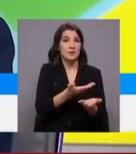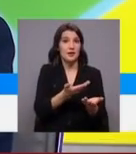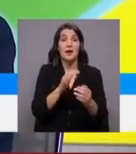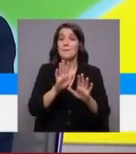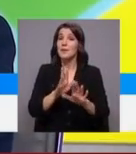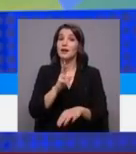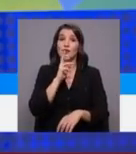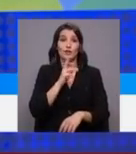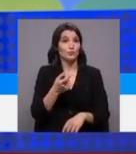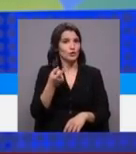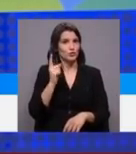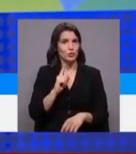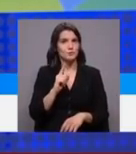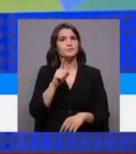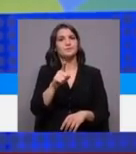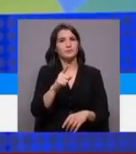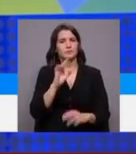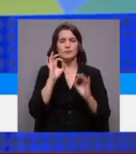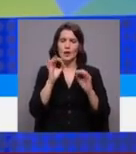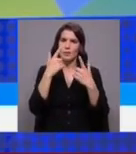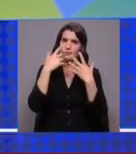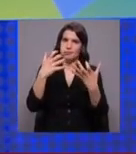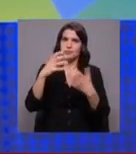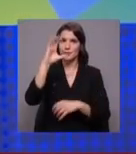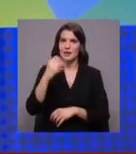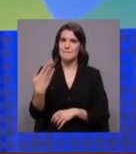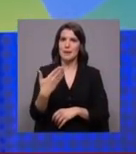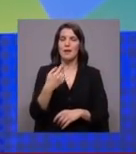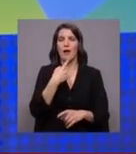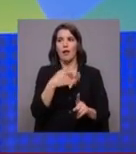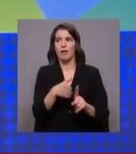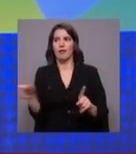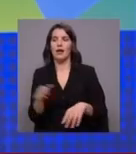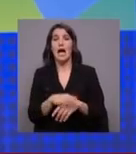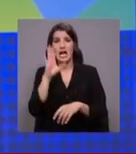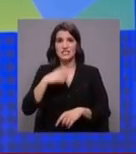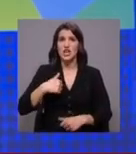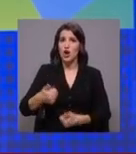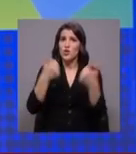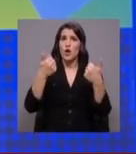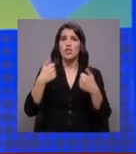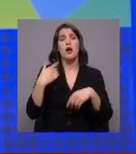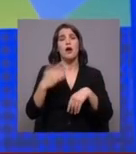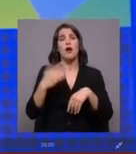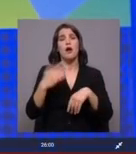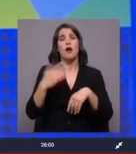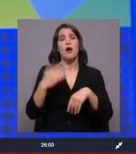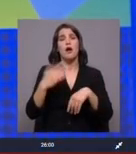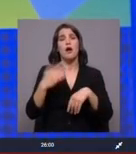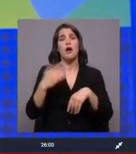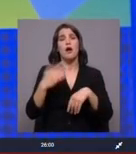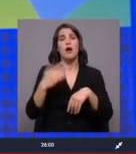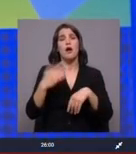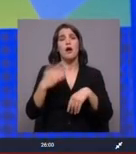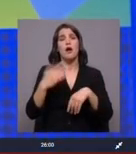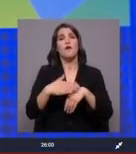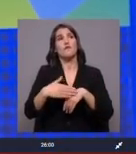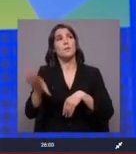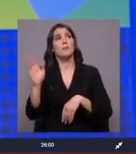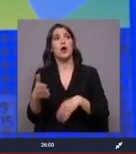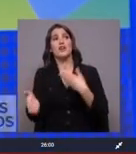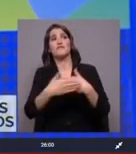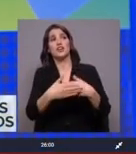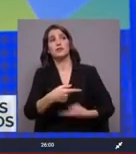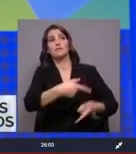não é resposta aliás é uma fuga descarado do primeiro disco dizer a nossa não ganhavam memória outro que vem fecha a porta é tão isto